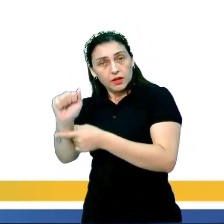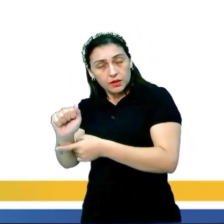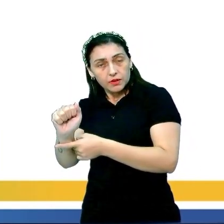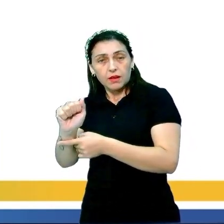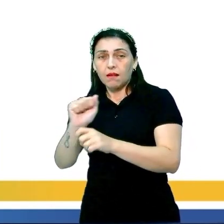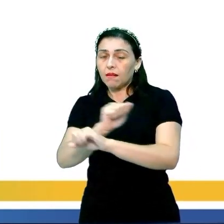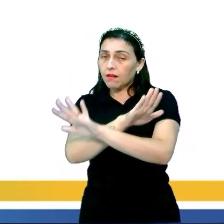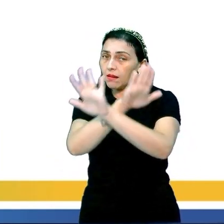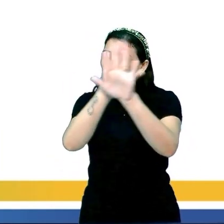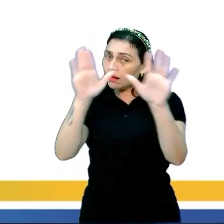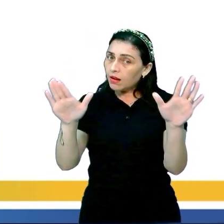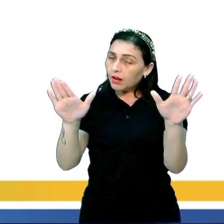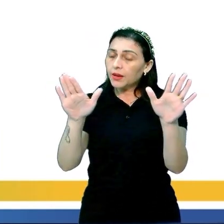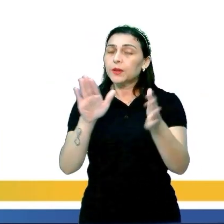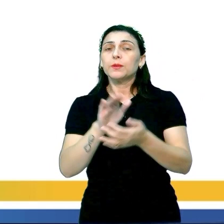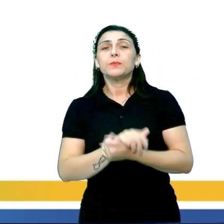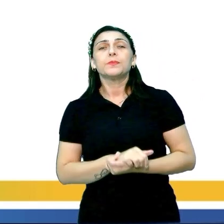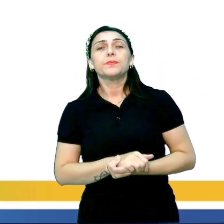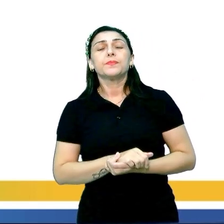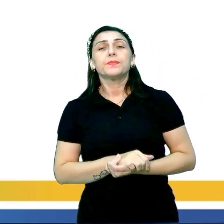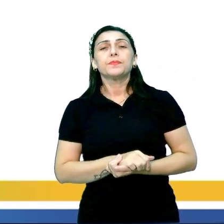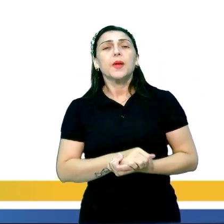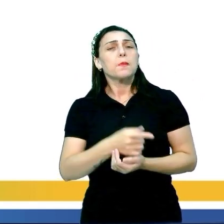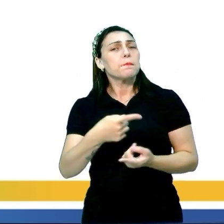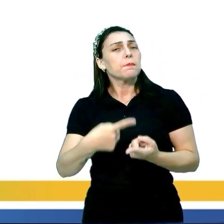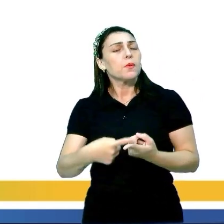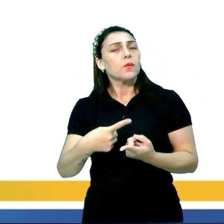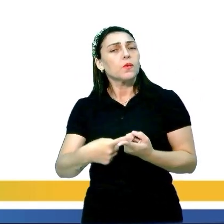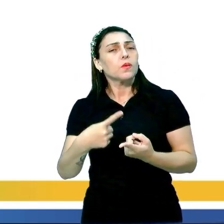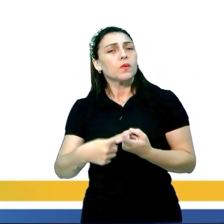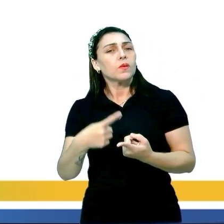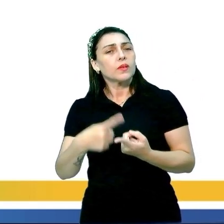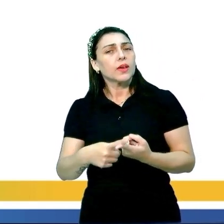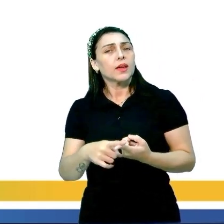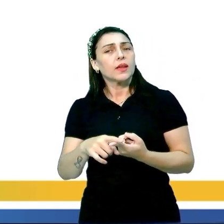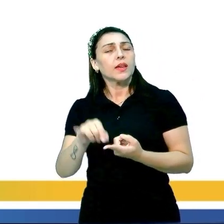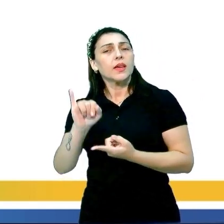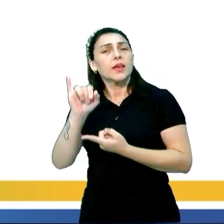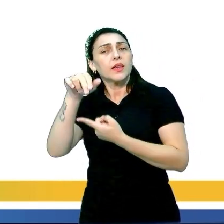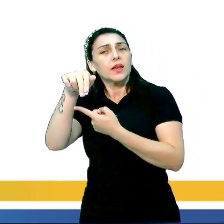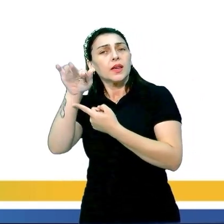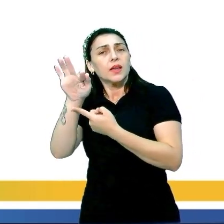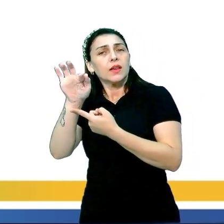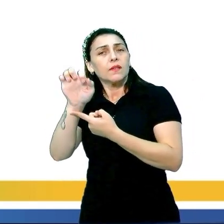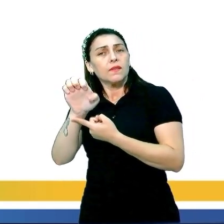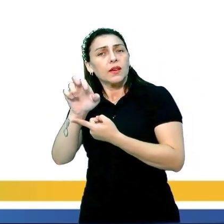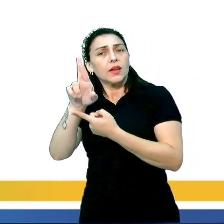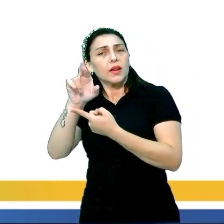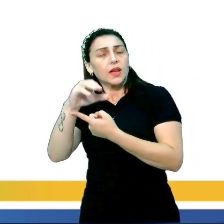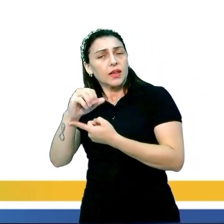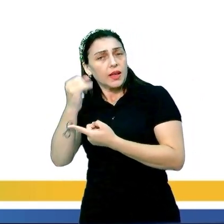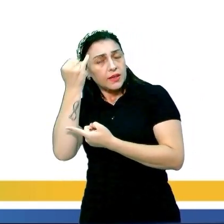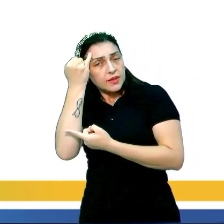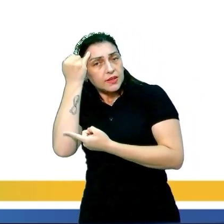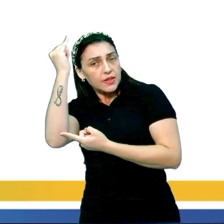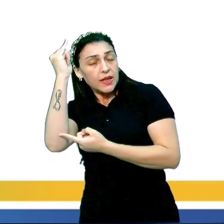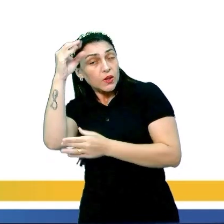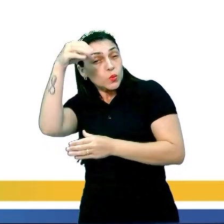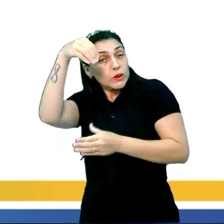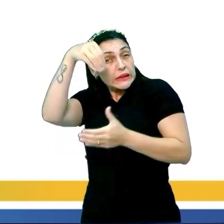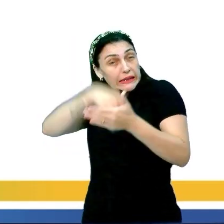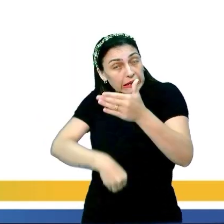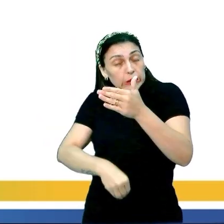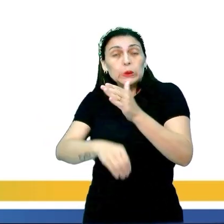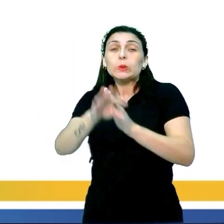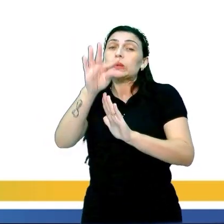claro, né? Geralmente, por que a gente chama de inferência? Porque essas ideias, galera, elas estão